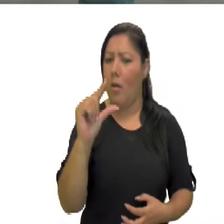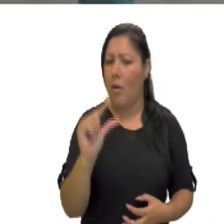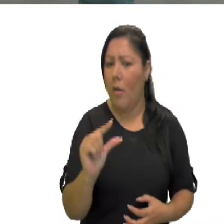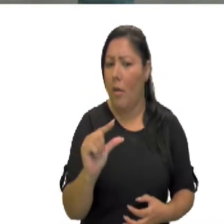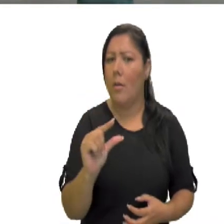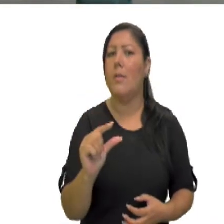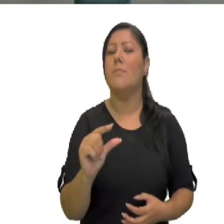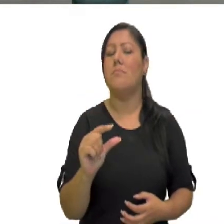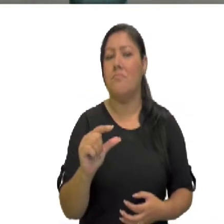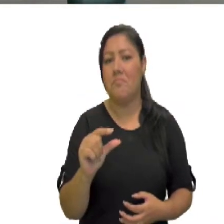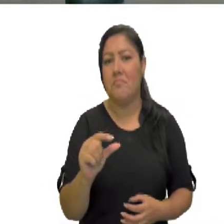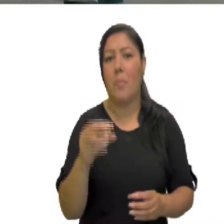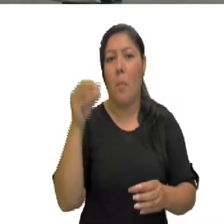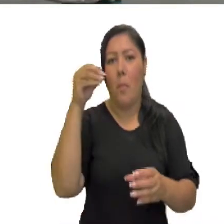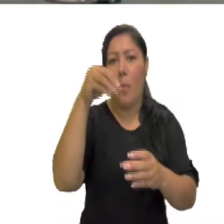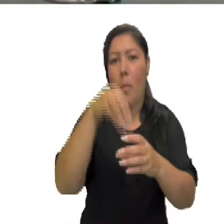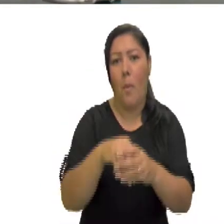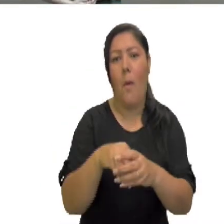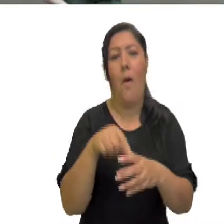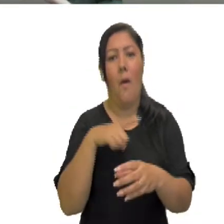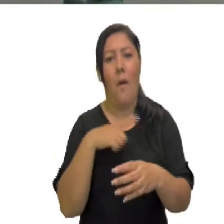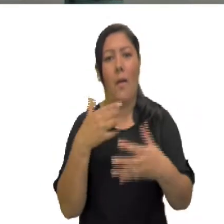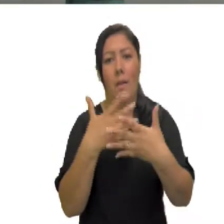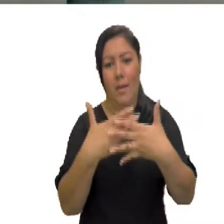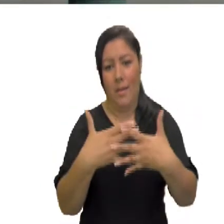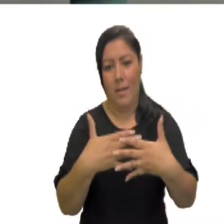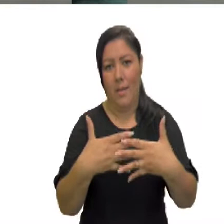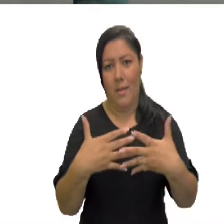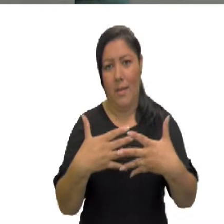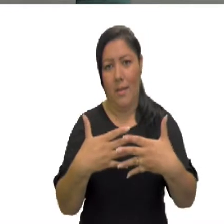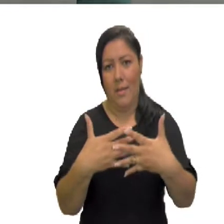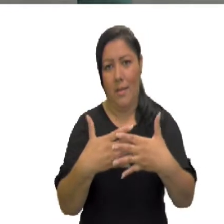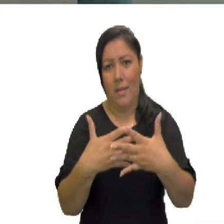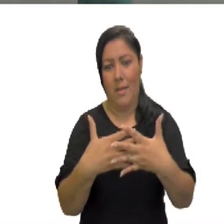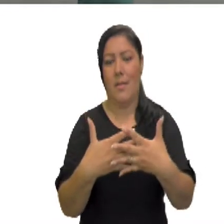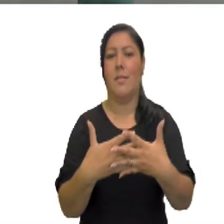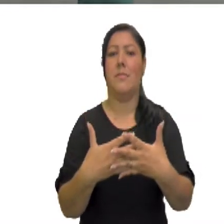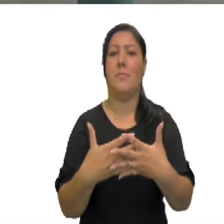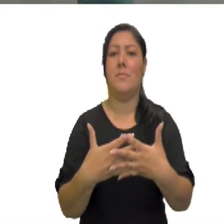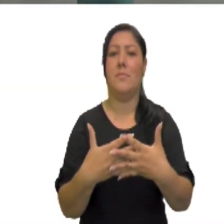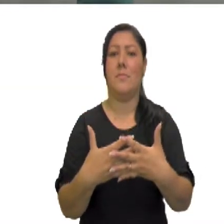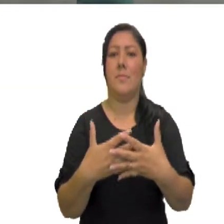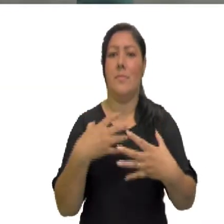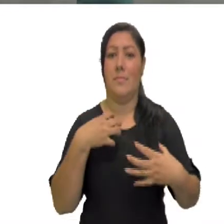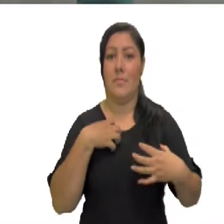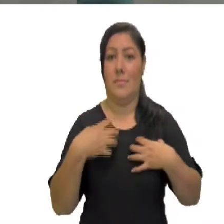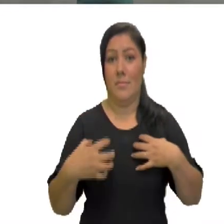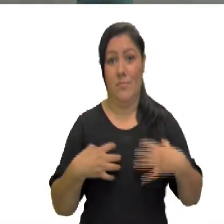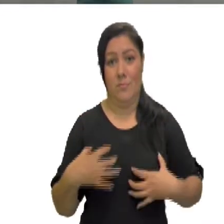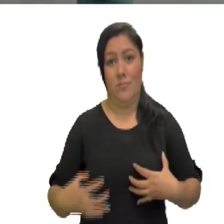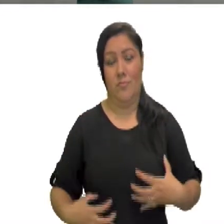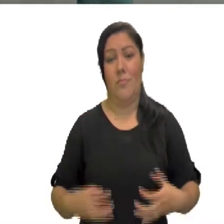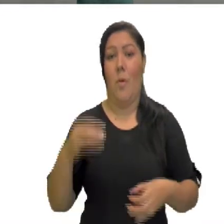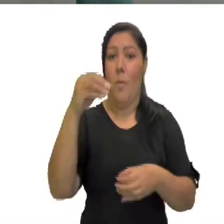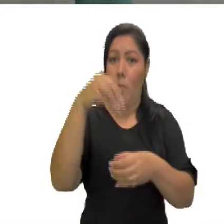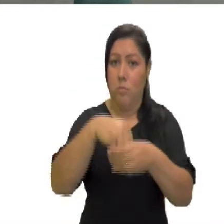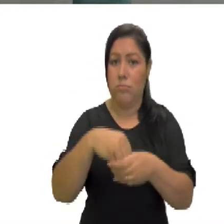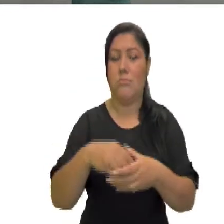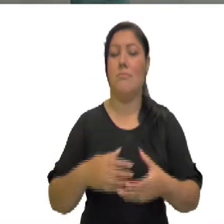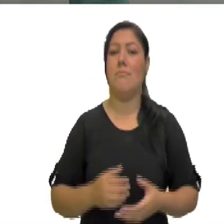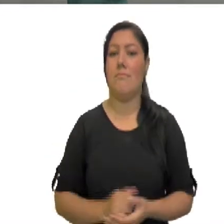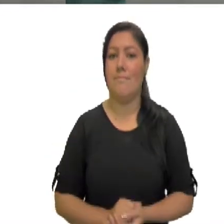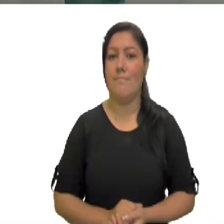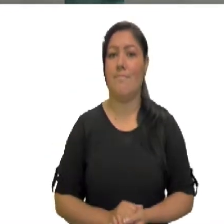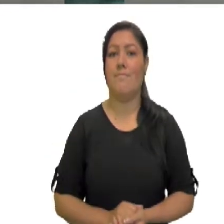que organiza esse ser e também vai ter presença de órgãos internos. Então, ele vai